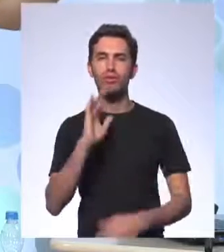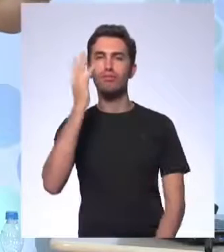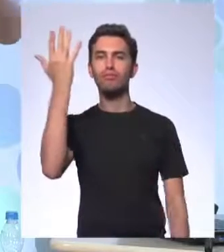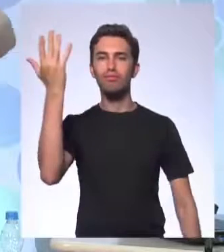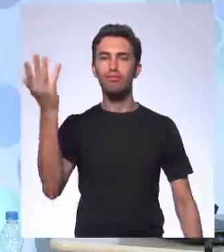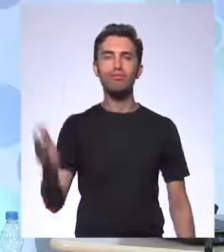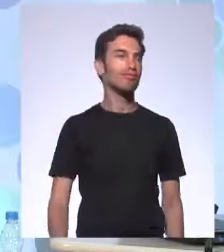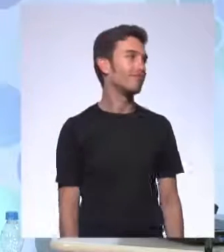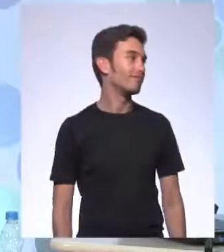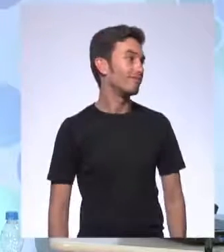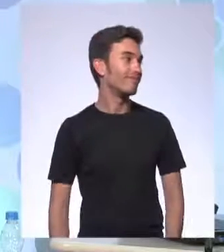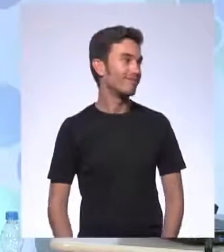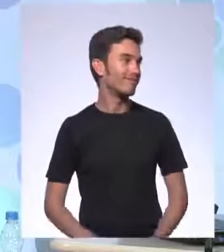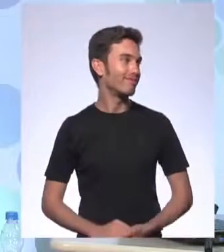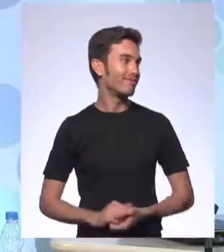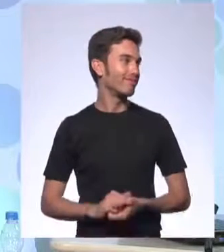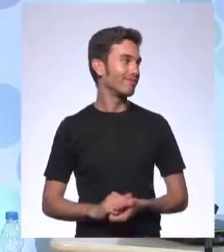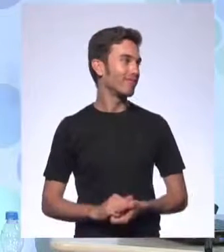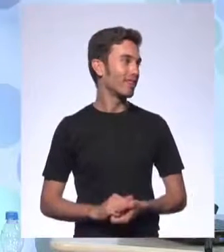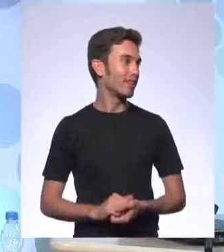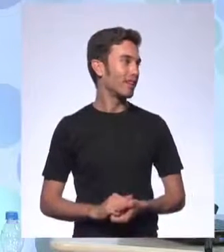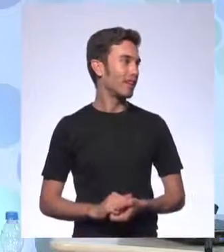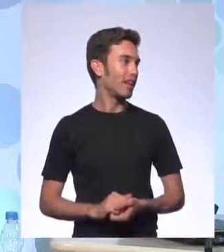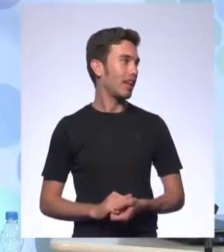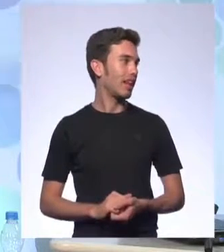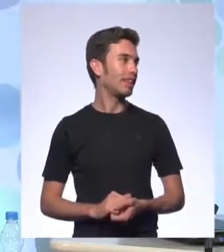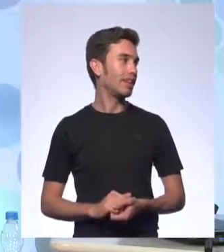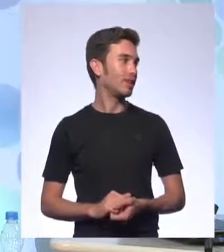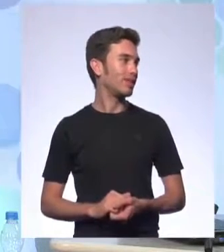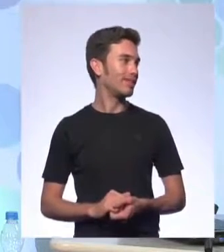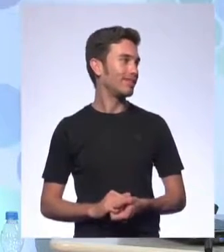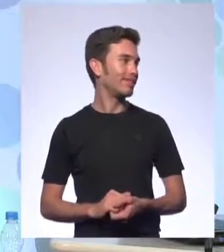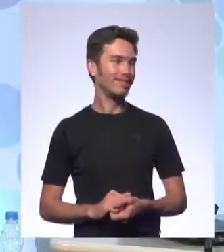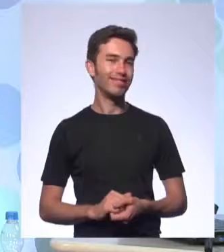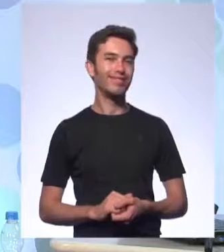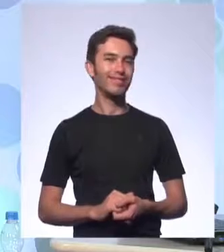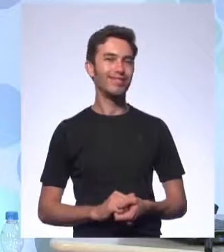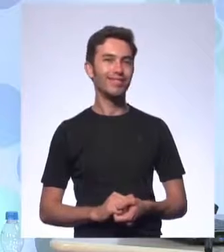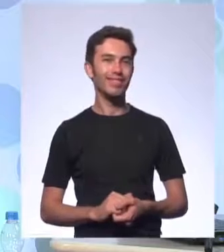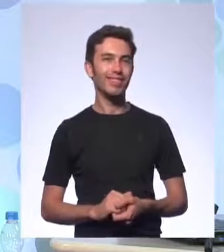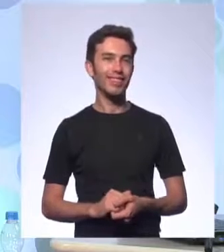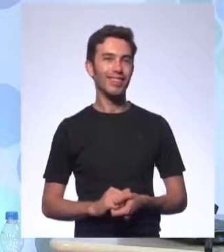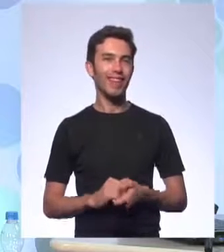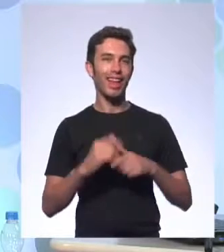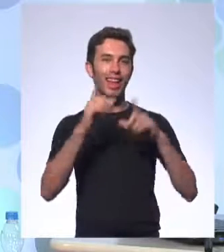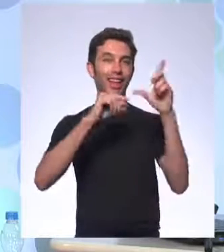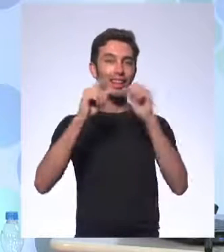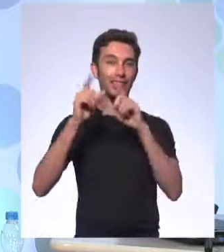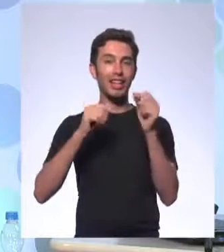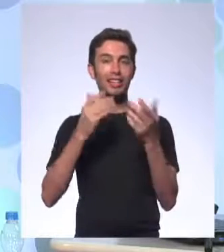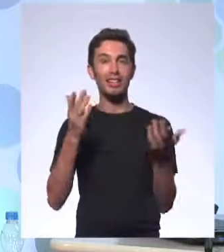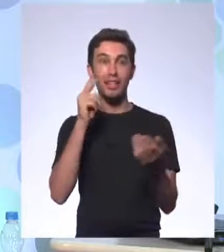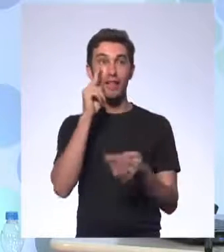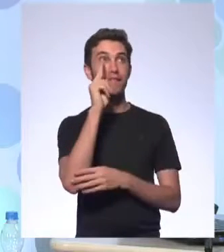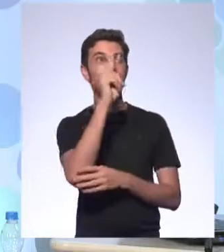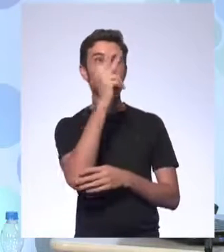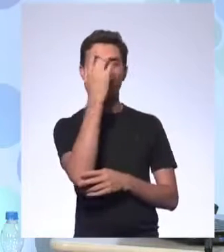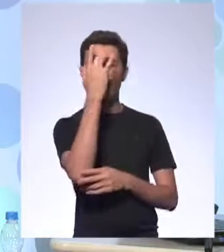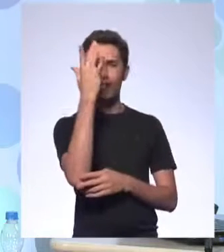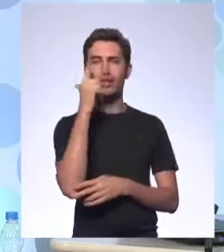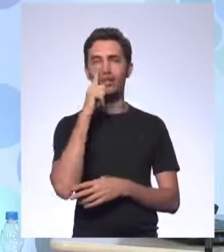elas nasceram e tal. Eu tenho uma dúvida sobre o nascimento, porque aqui a gente está dando um exemplo de estrelas que são facilmente